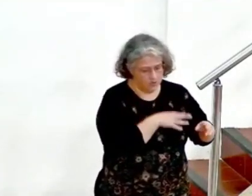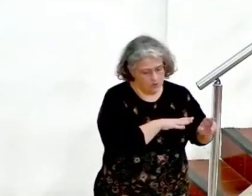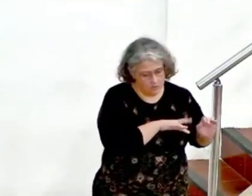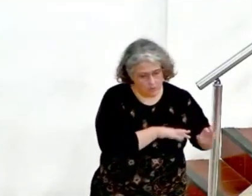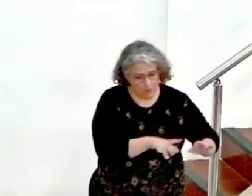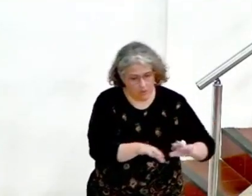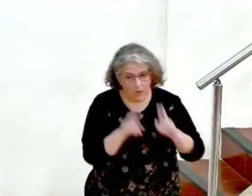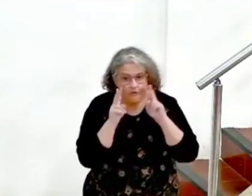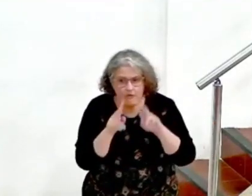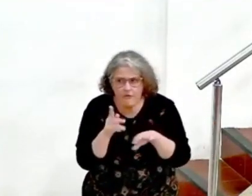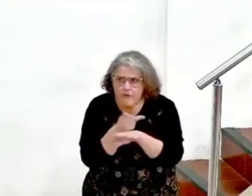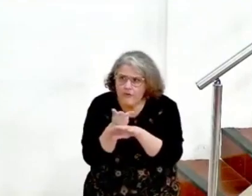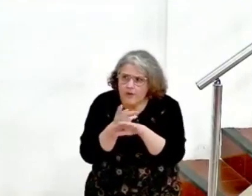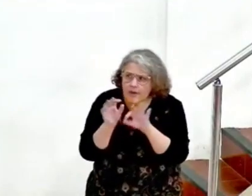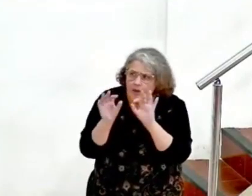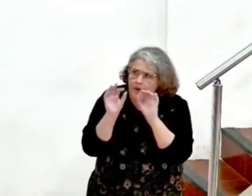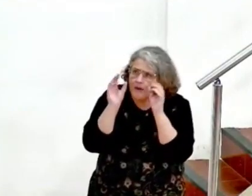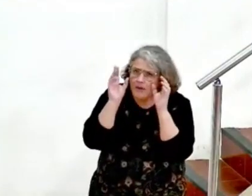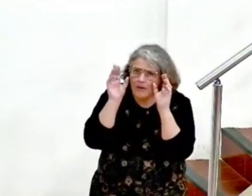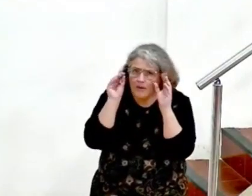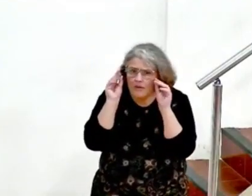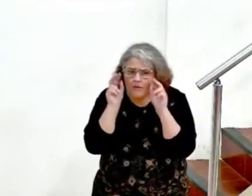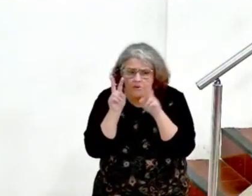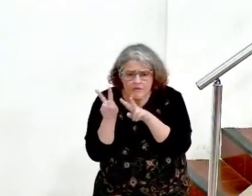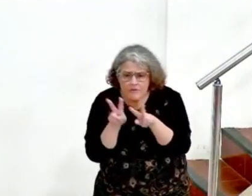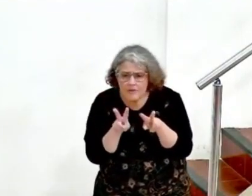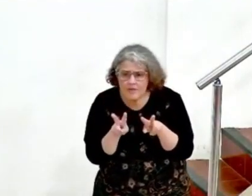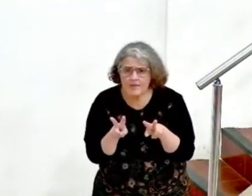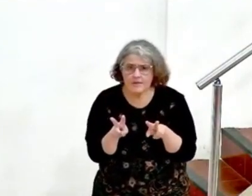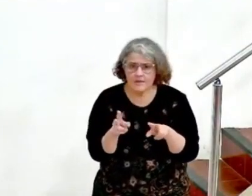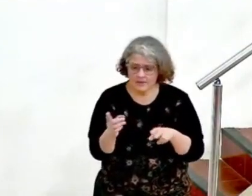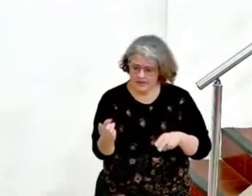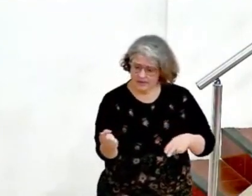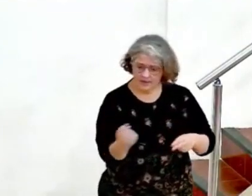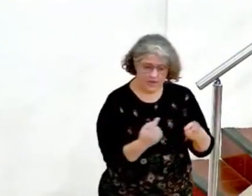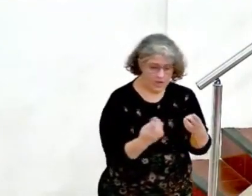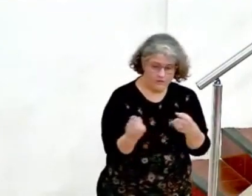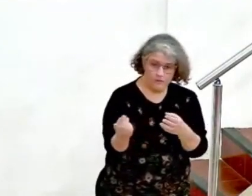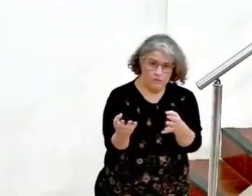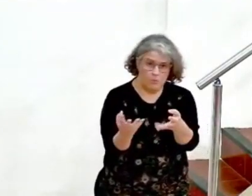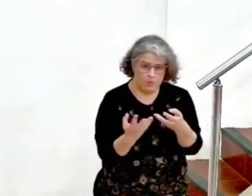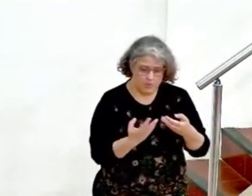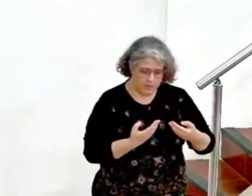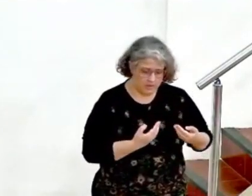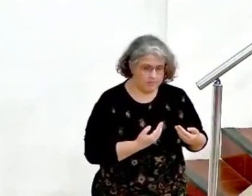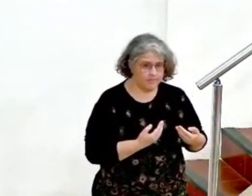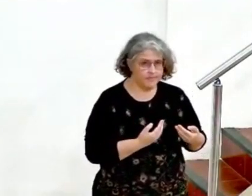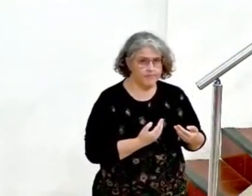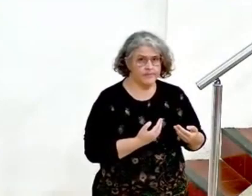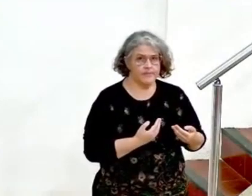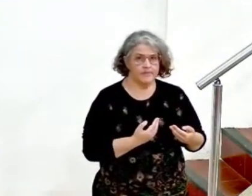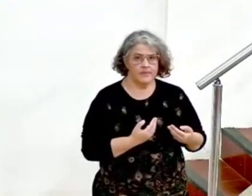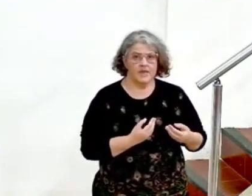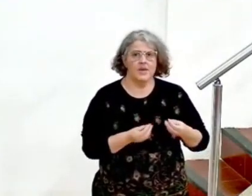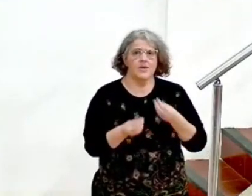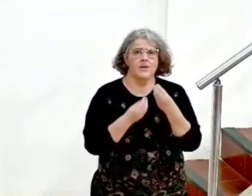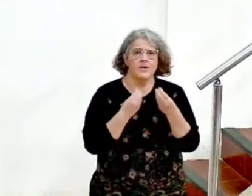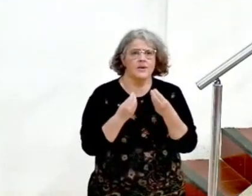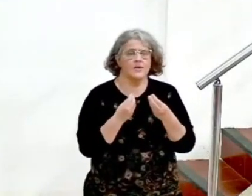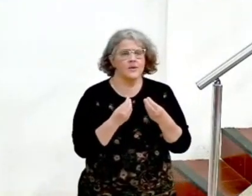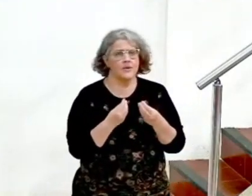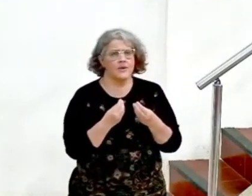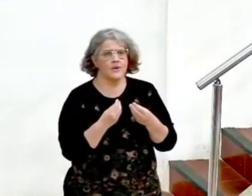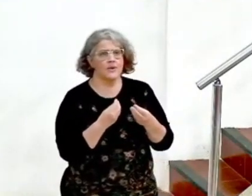lá. Como nós vamos lidar com essas nações? Como nós vamos, de fato, possuir a terra?